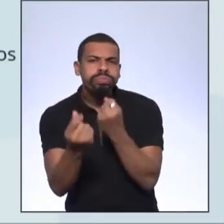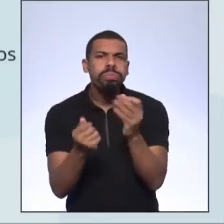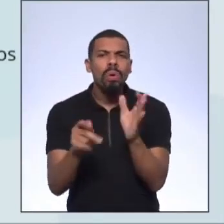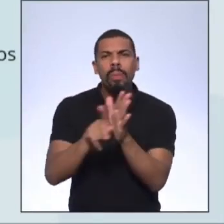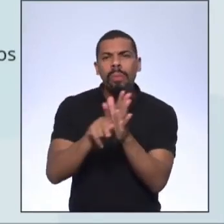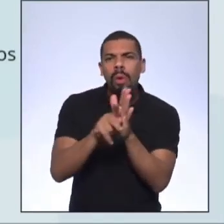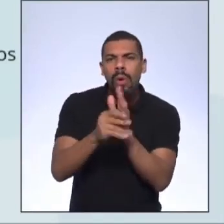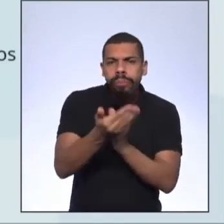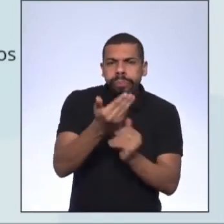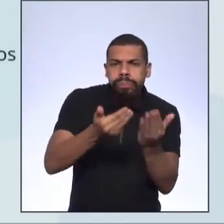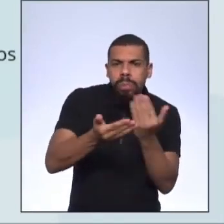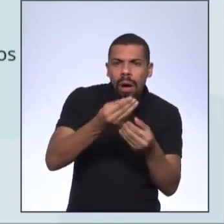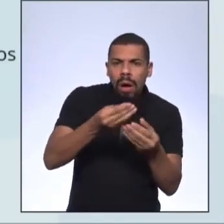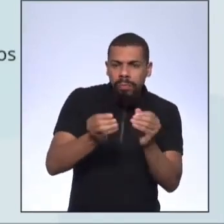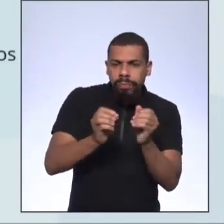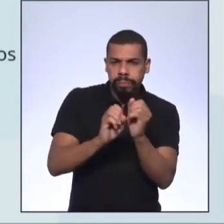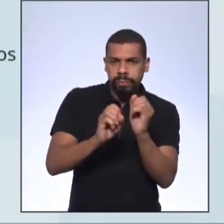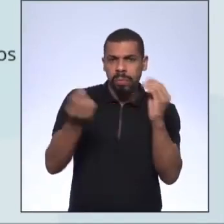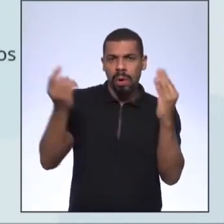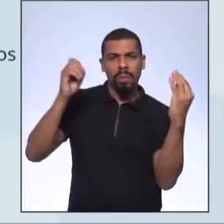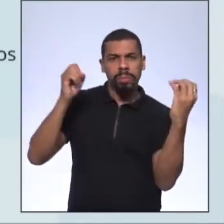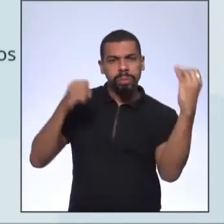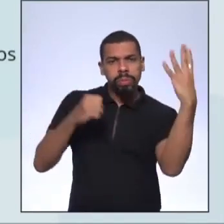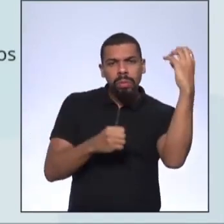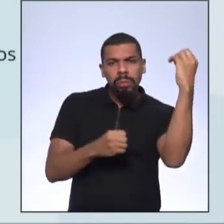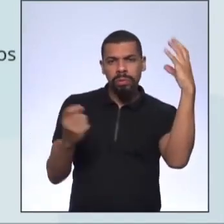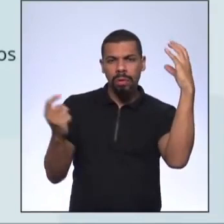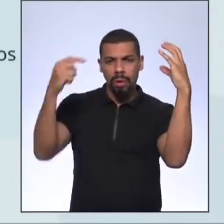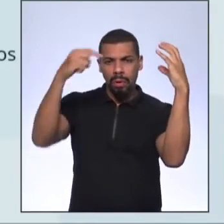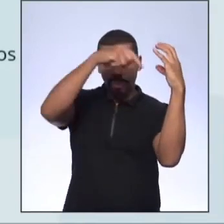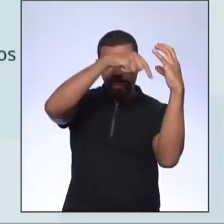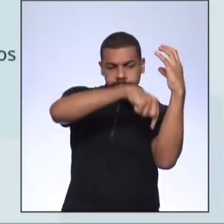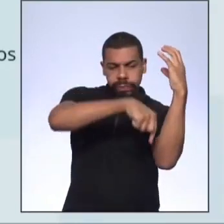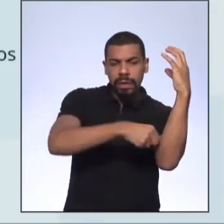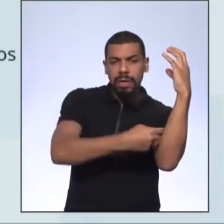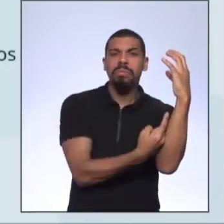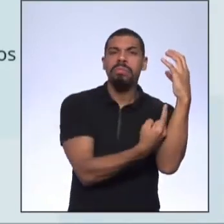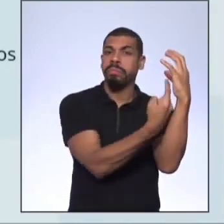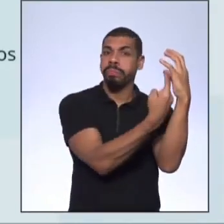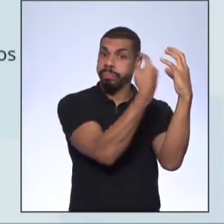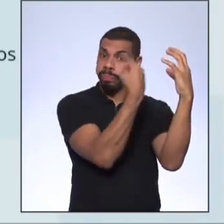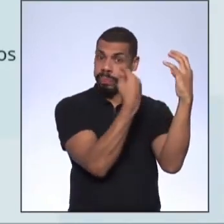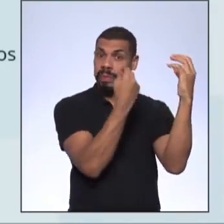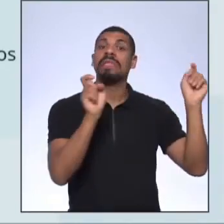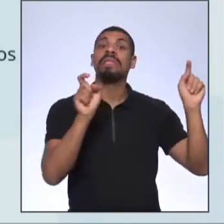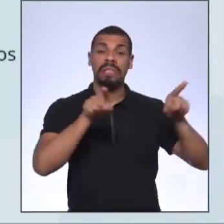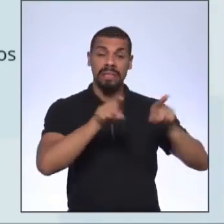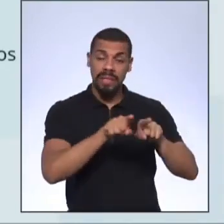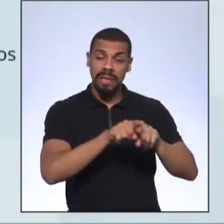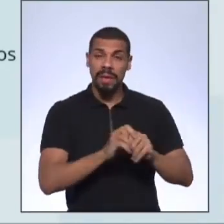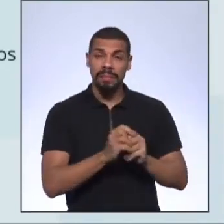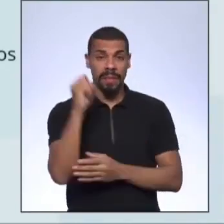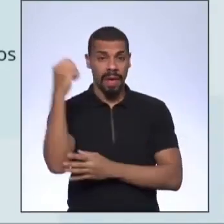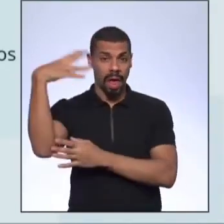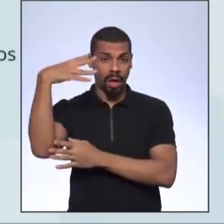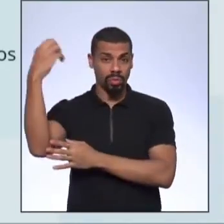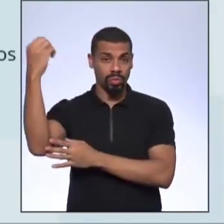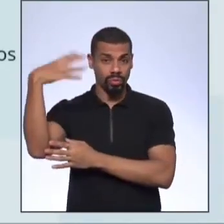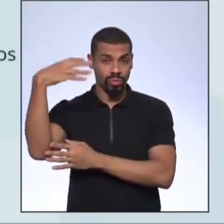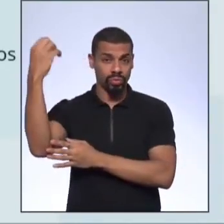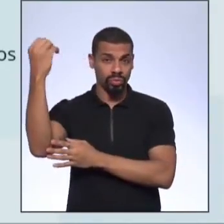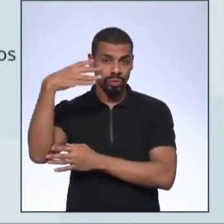de quimiossíntese, né, utilizando compostos químicos aí, e também a luz através